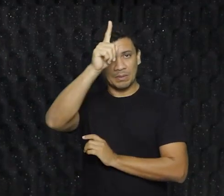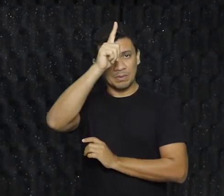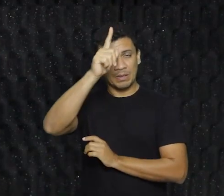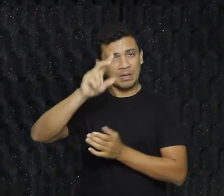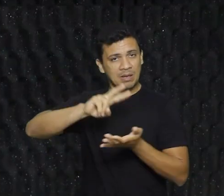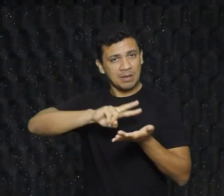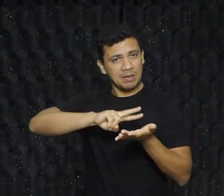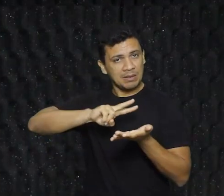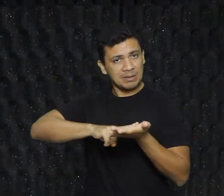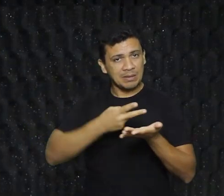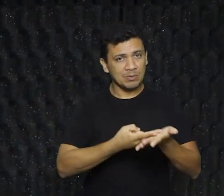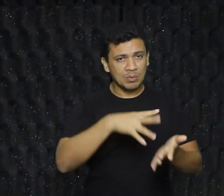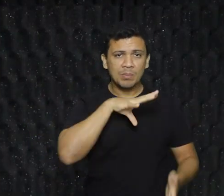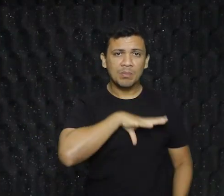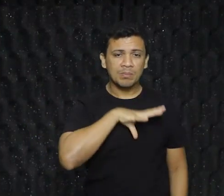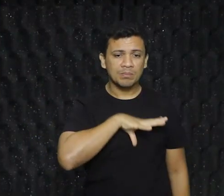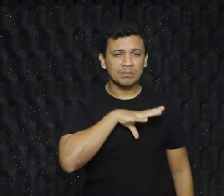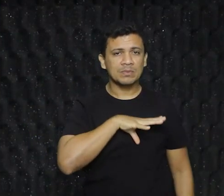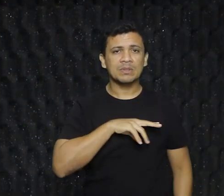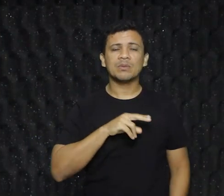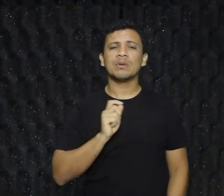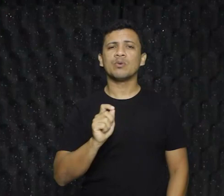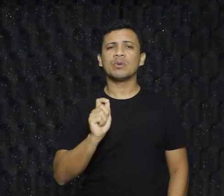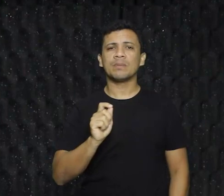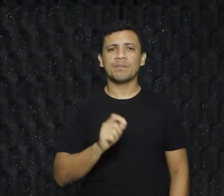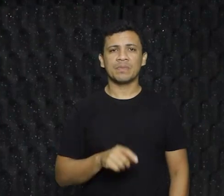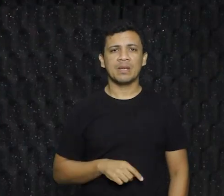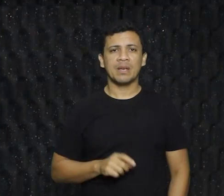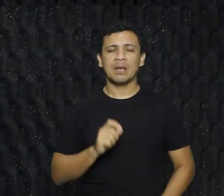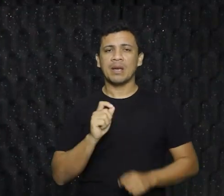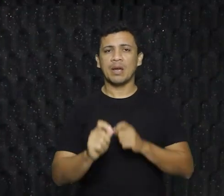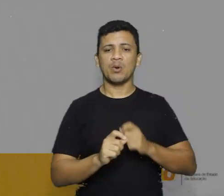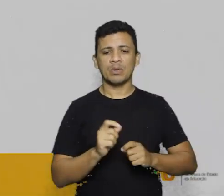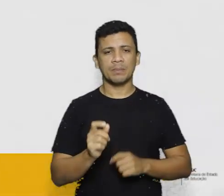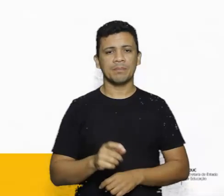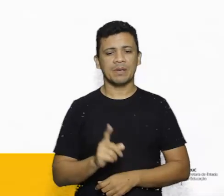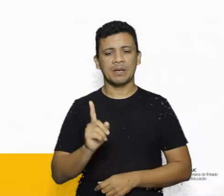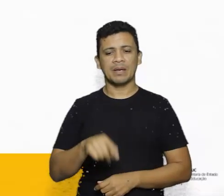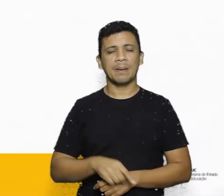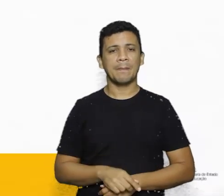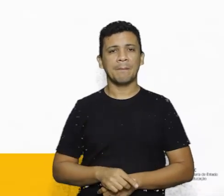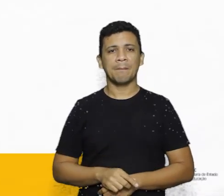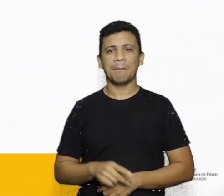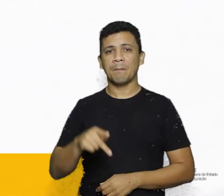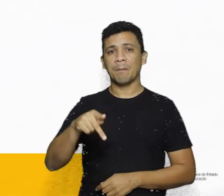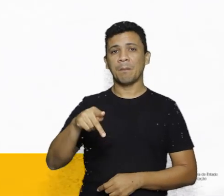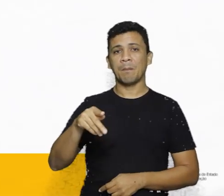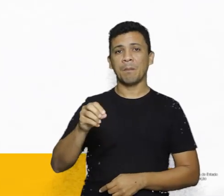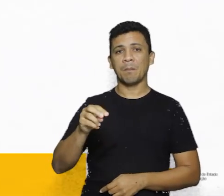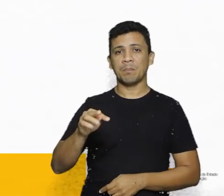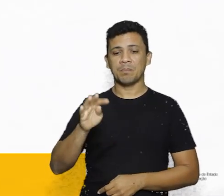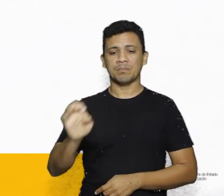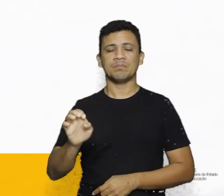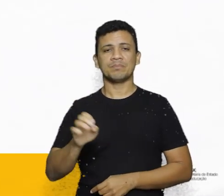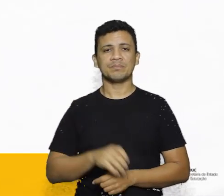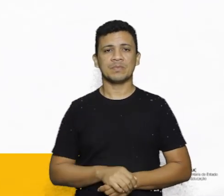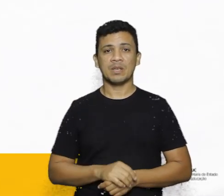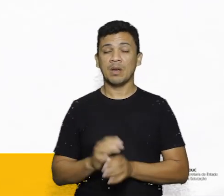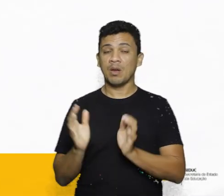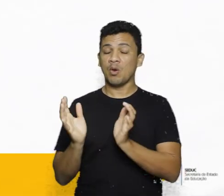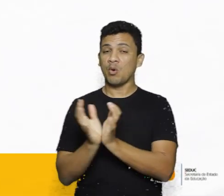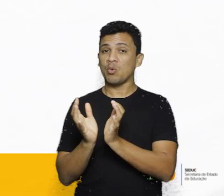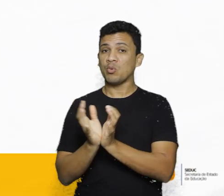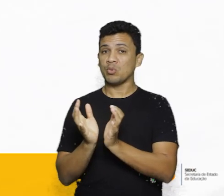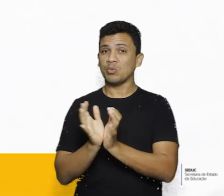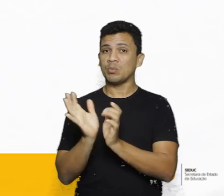traduzindo do alemão para o português, Die Brücke significa a ponte, atenção a isso. Formado por artistas, eu não vou falar o nome aqui, vou só